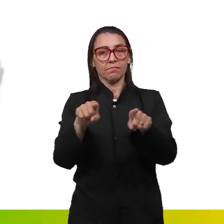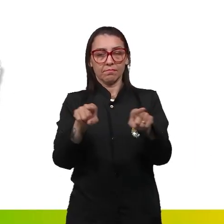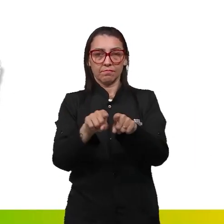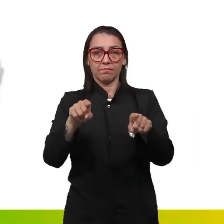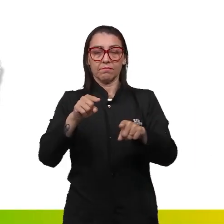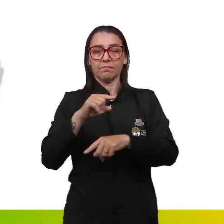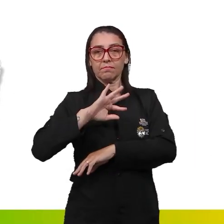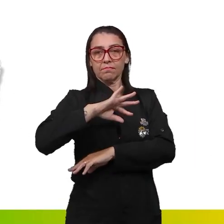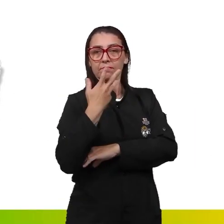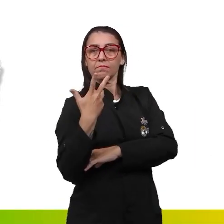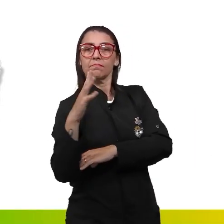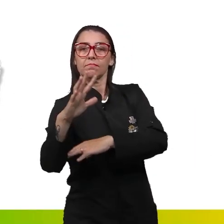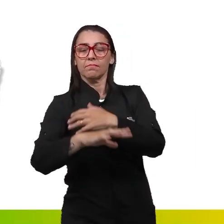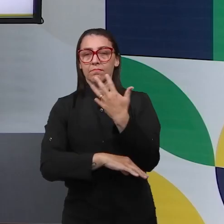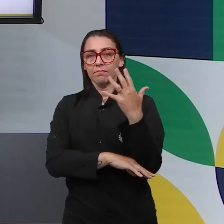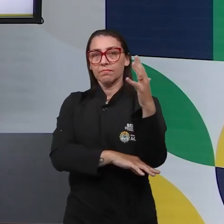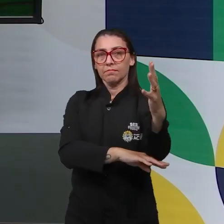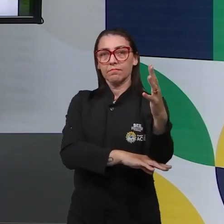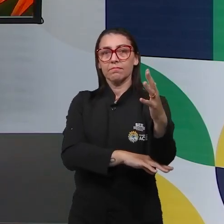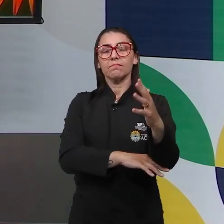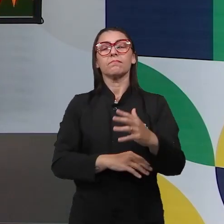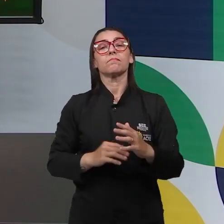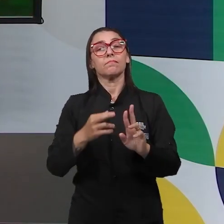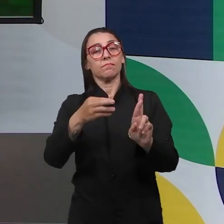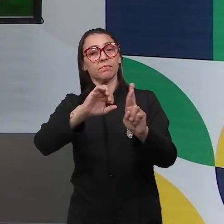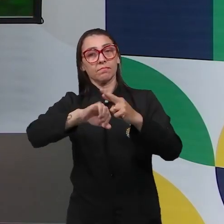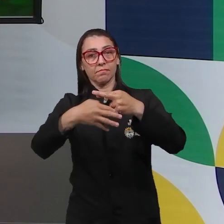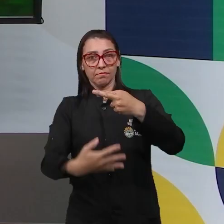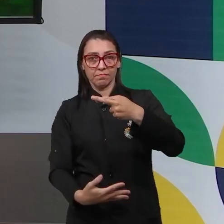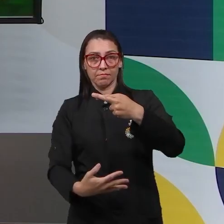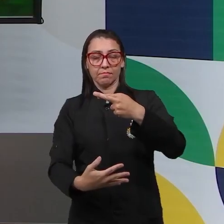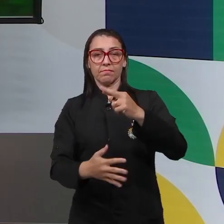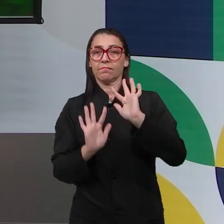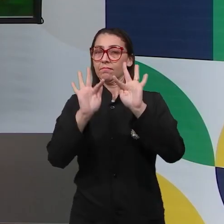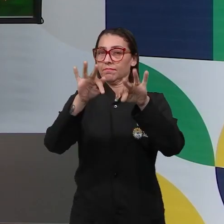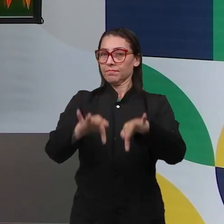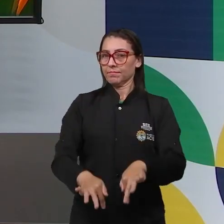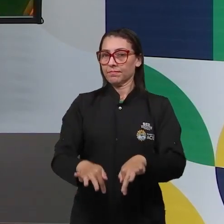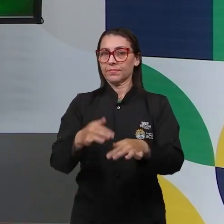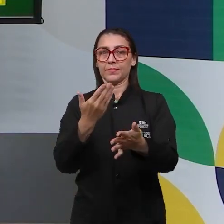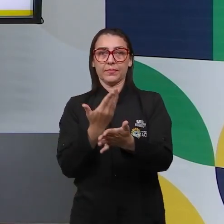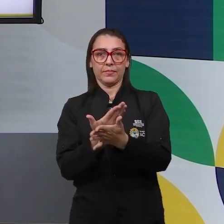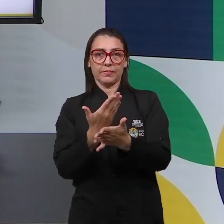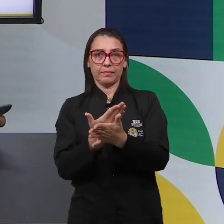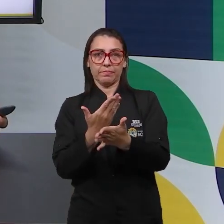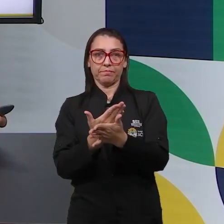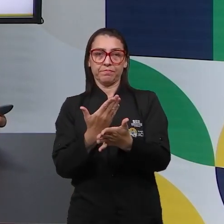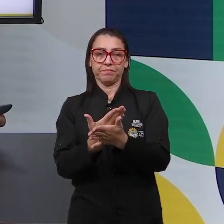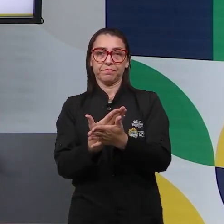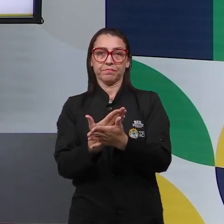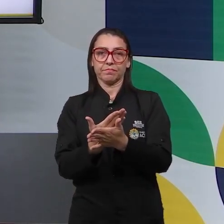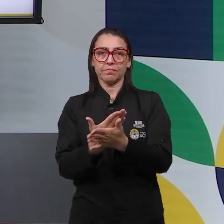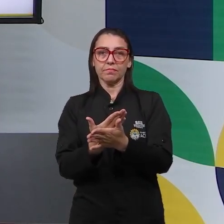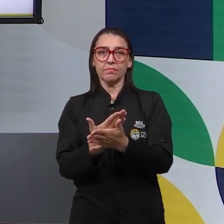à natureza. Então é isso, galera, aqui nossas referências. Chegamos ao final de mais uma